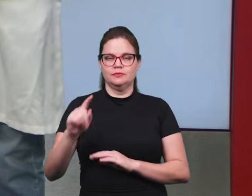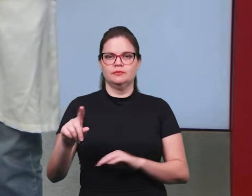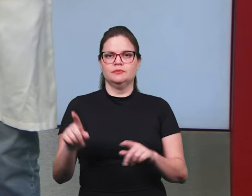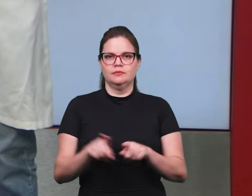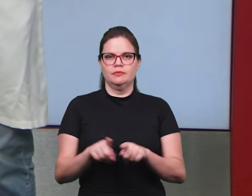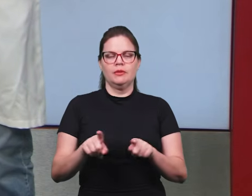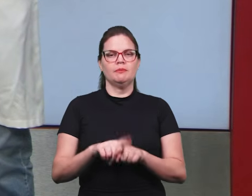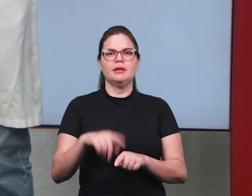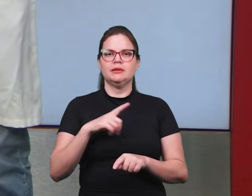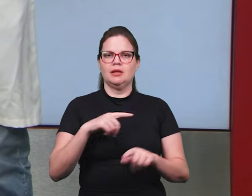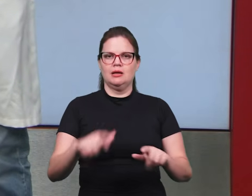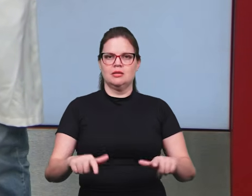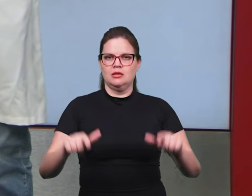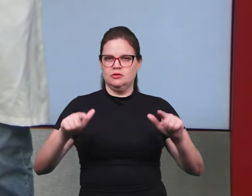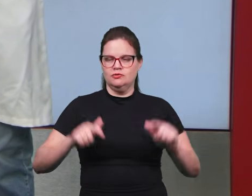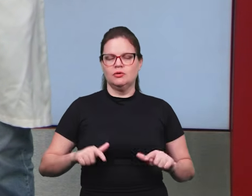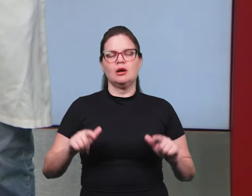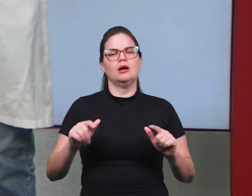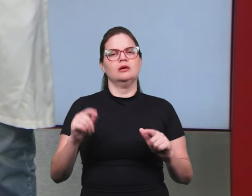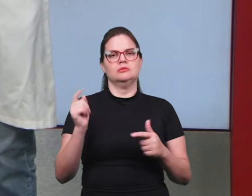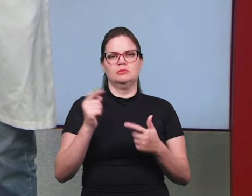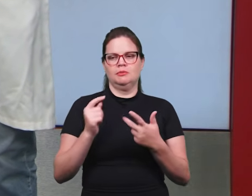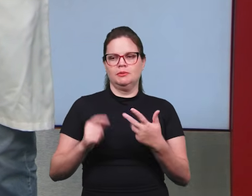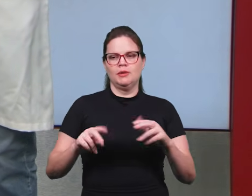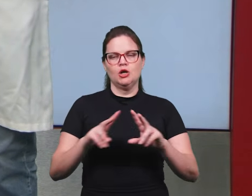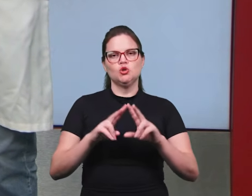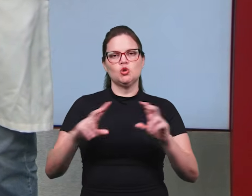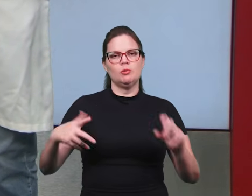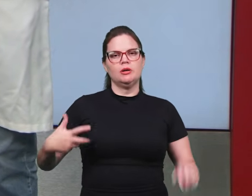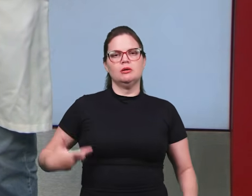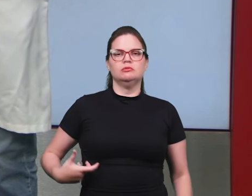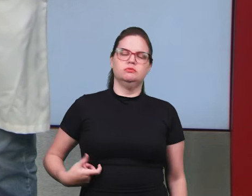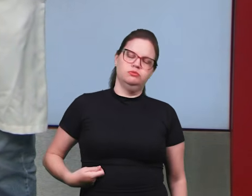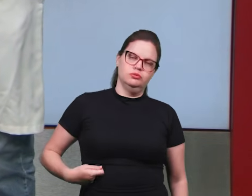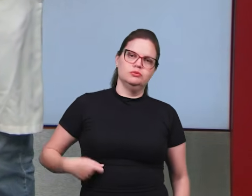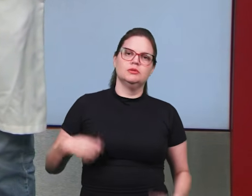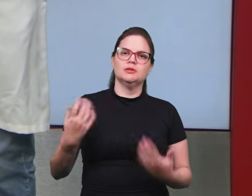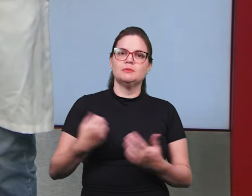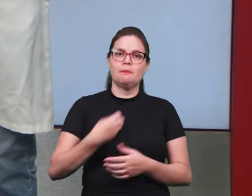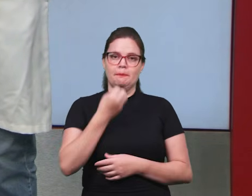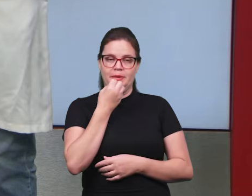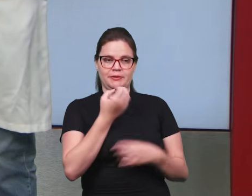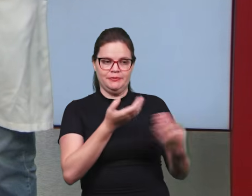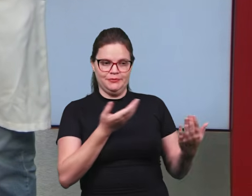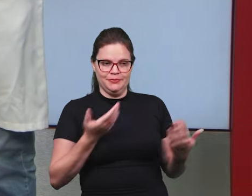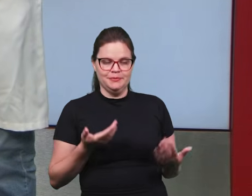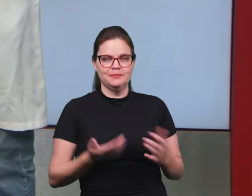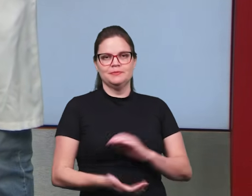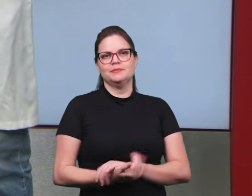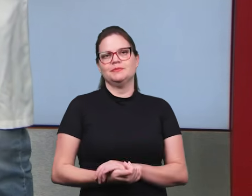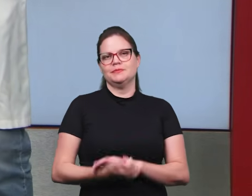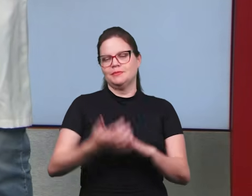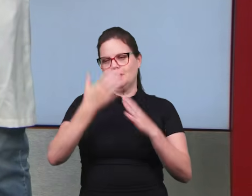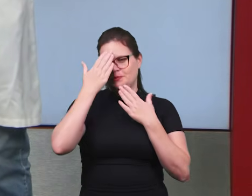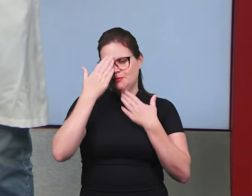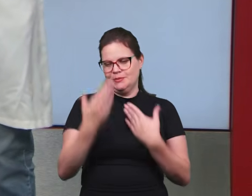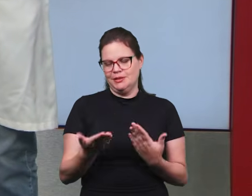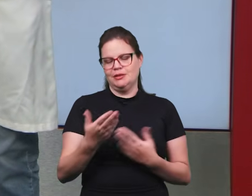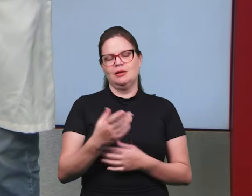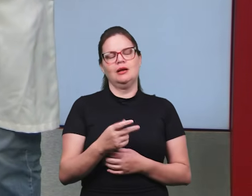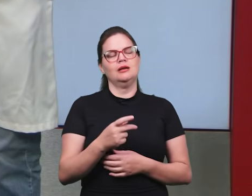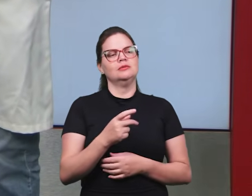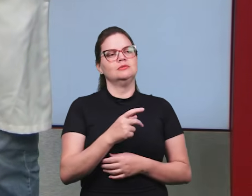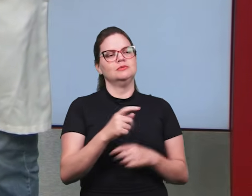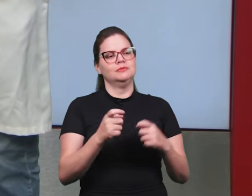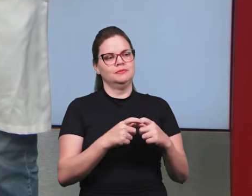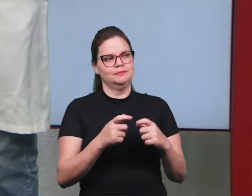título superior de anestesista, né? Hudson, seja muito bem-vindo ao Viver com Saúde. Obrigado, doutor Hugo. É uma